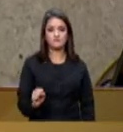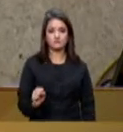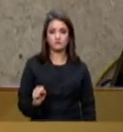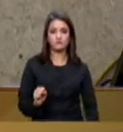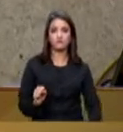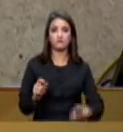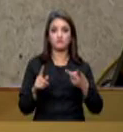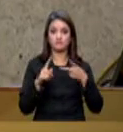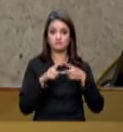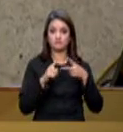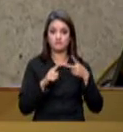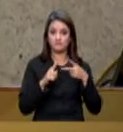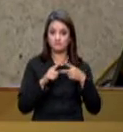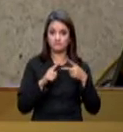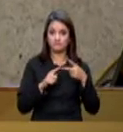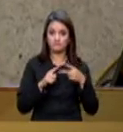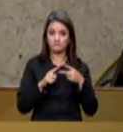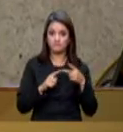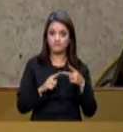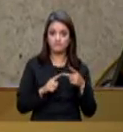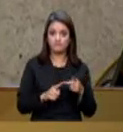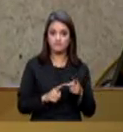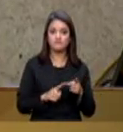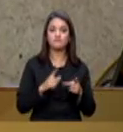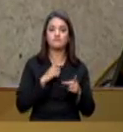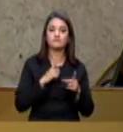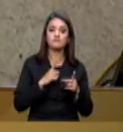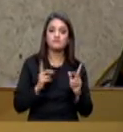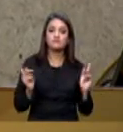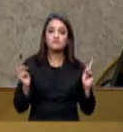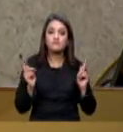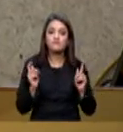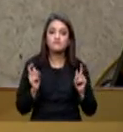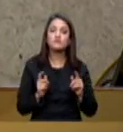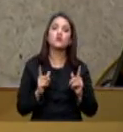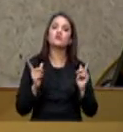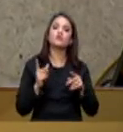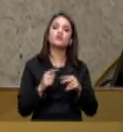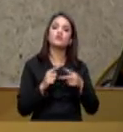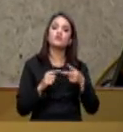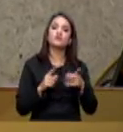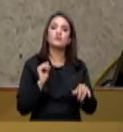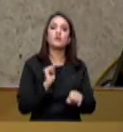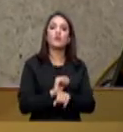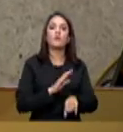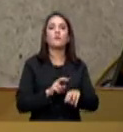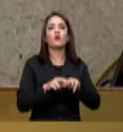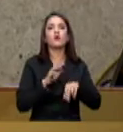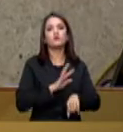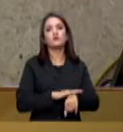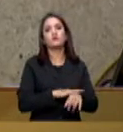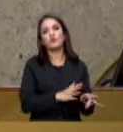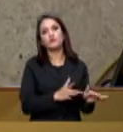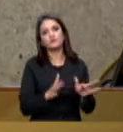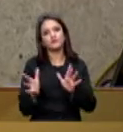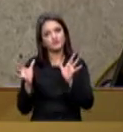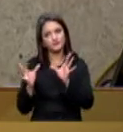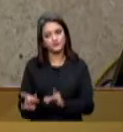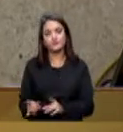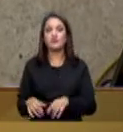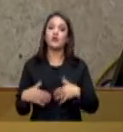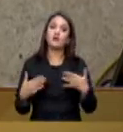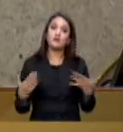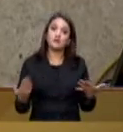os atos normativos tiveram sua eficácia exaurida em função do decurso do tempo para sua conversão.